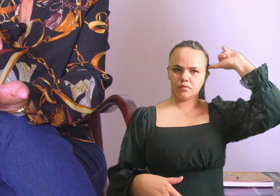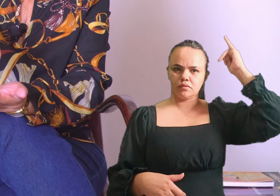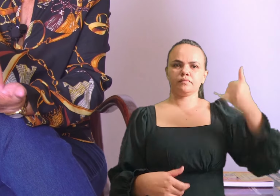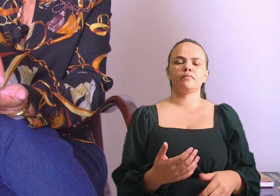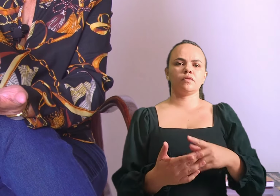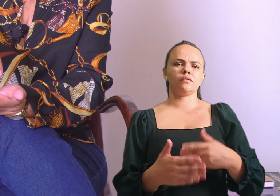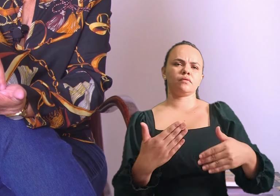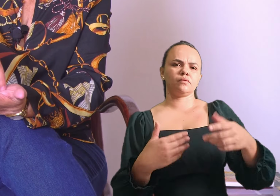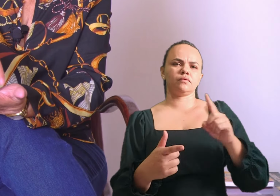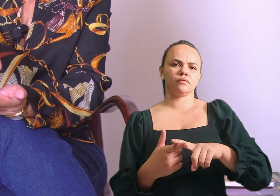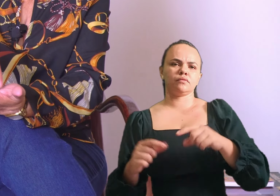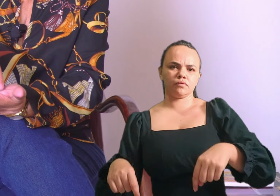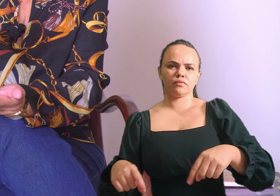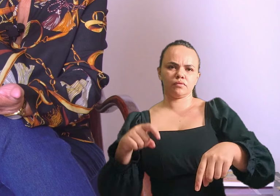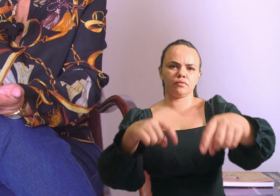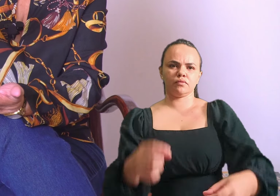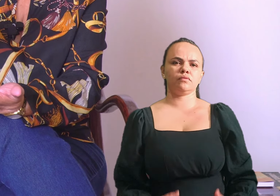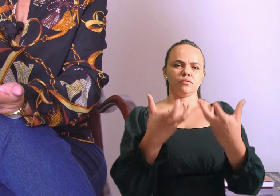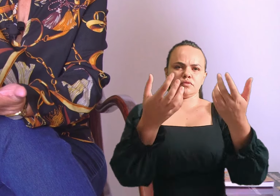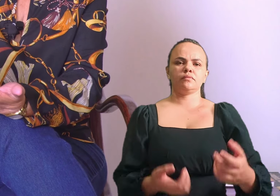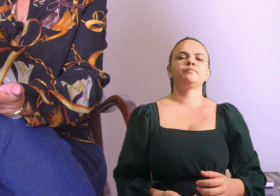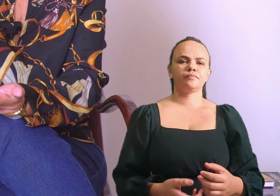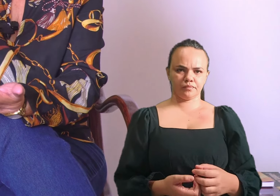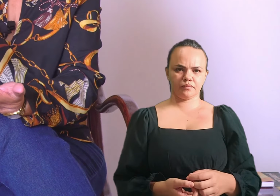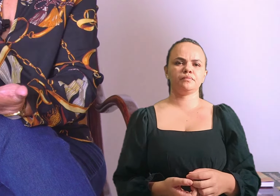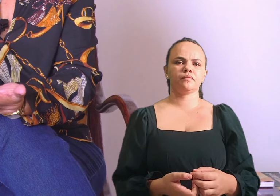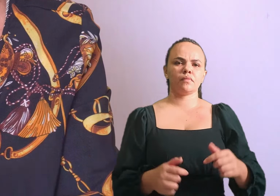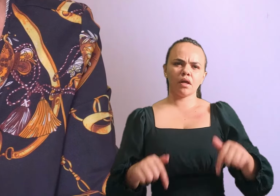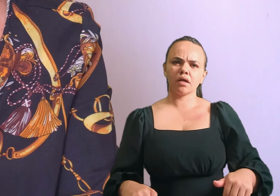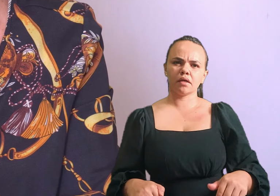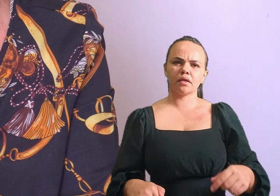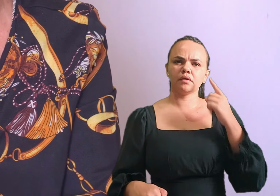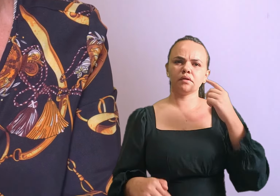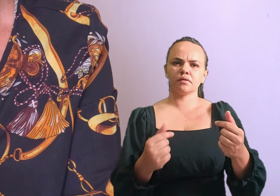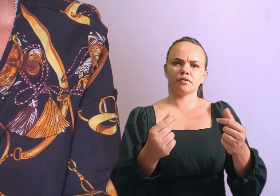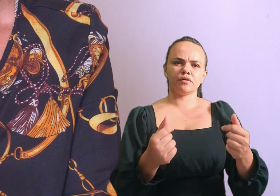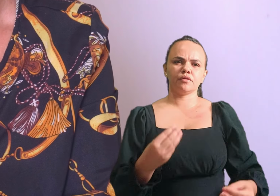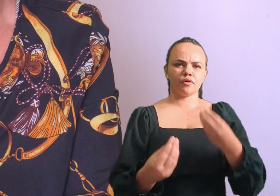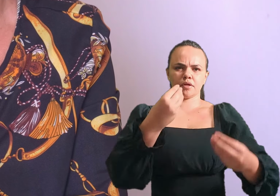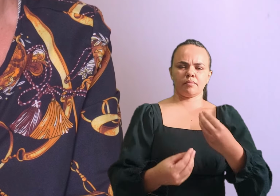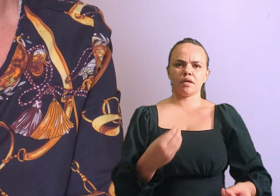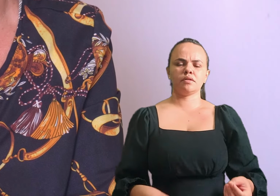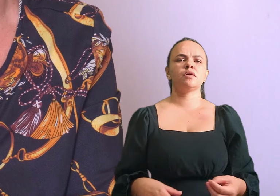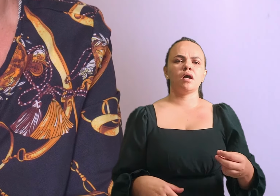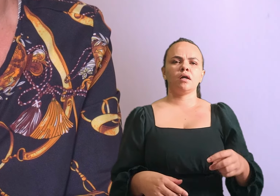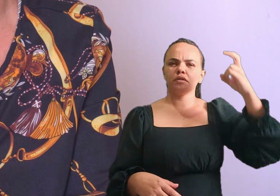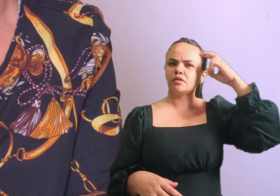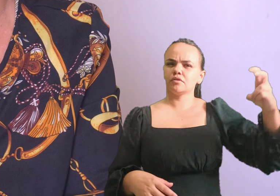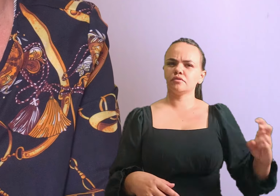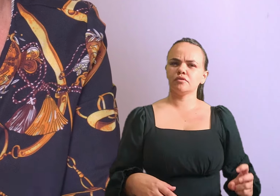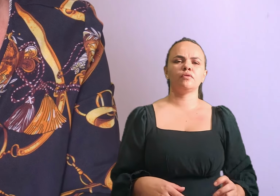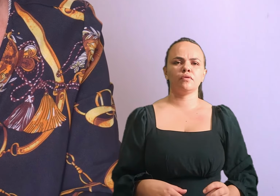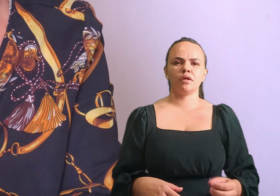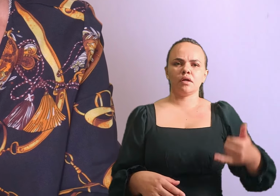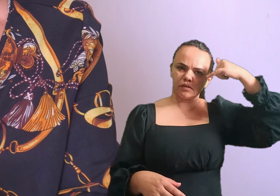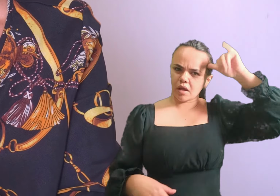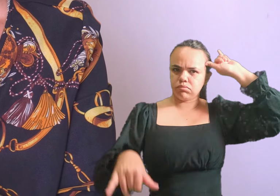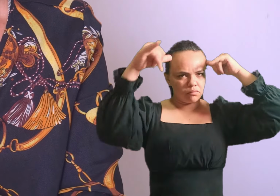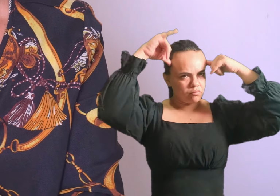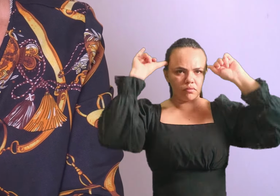especificamente a exploração econômica era baseada na cultura da da criação de